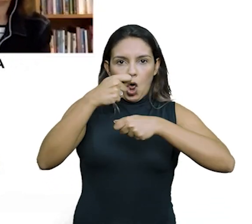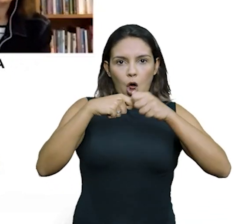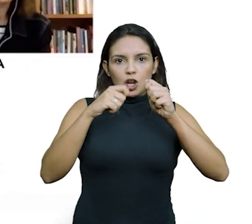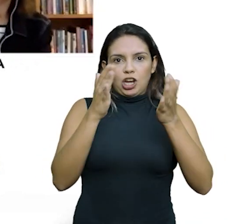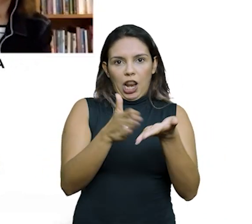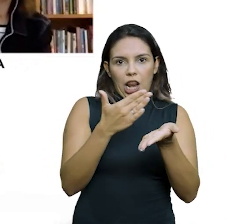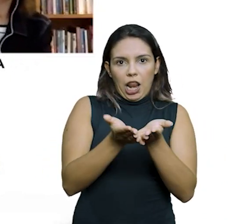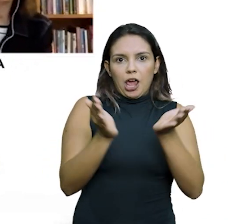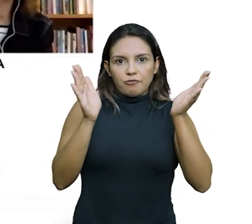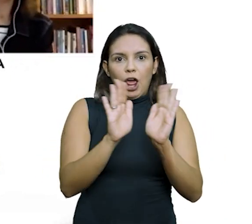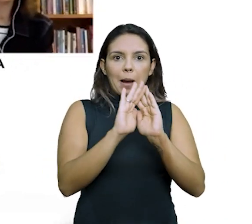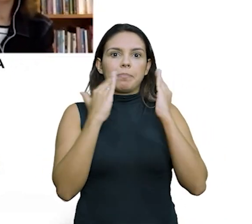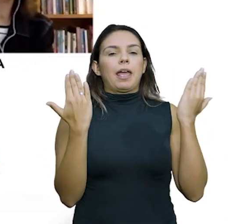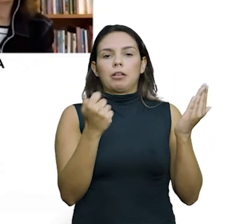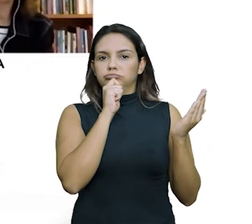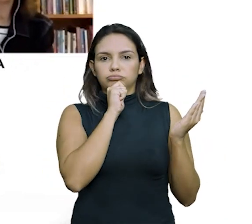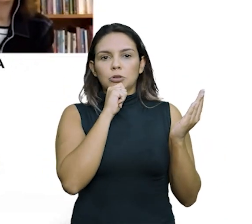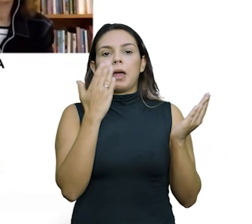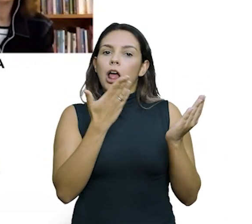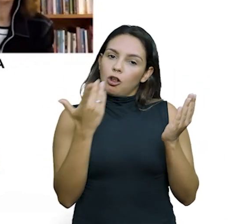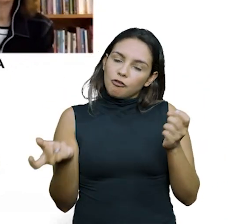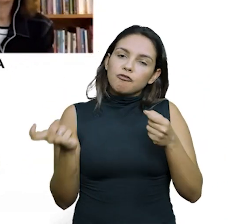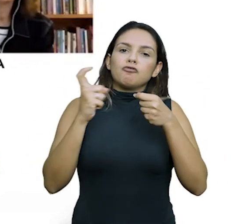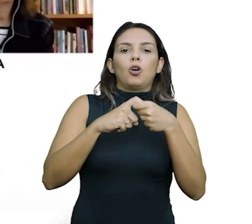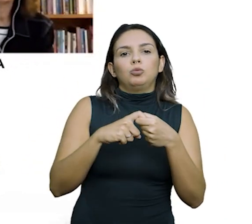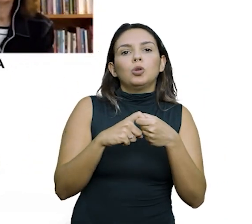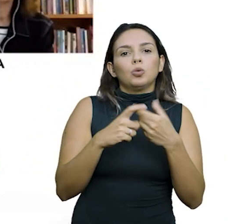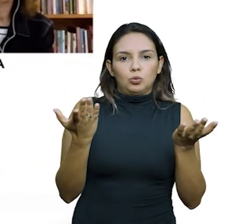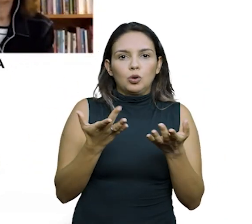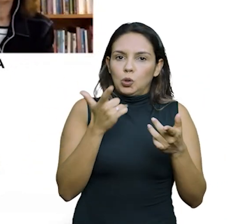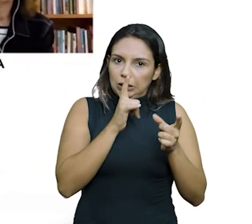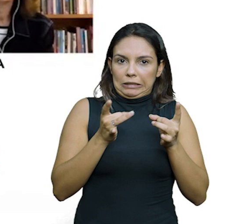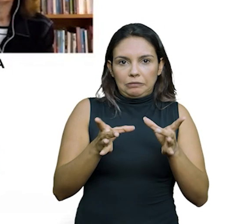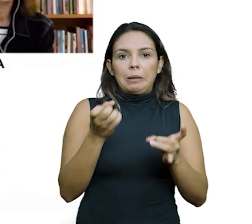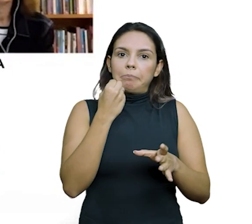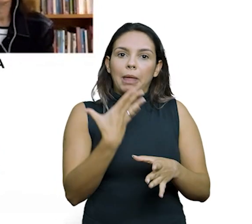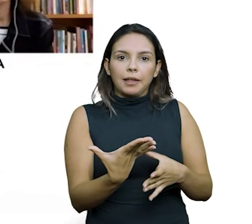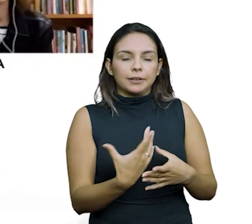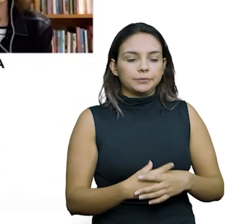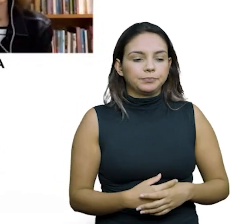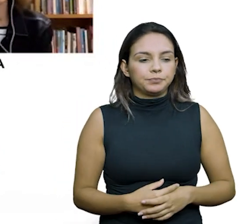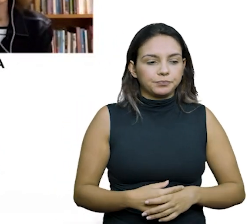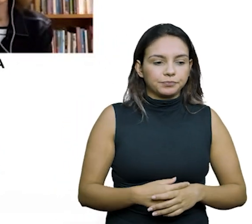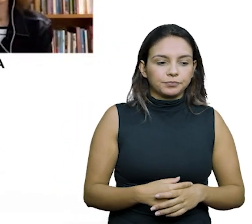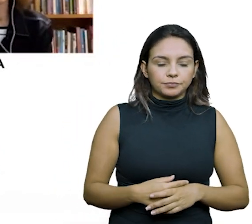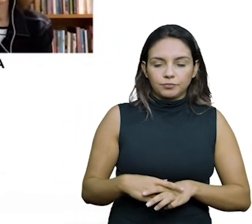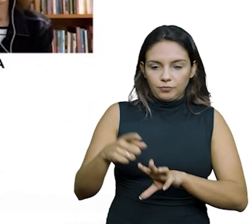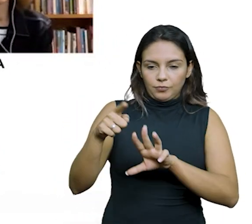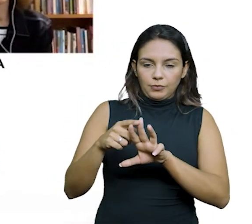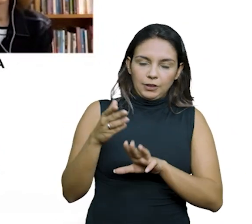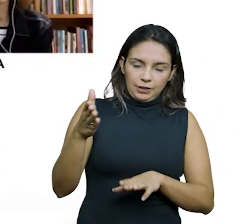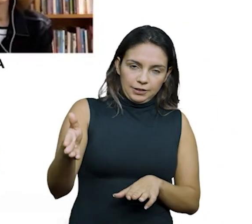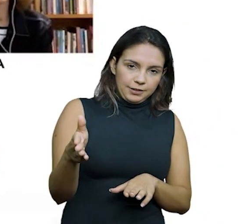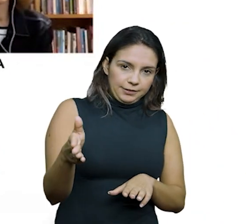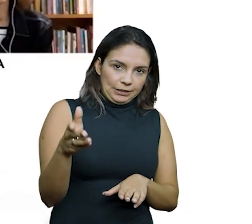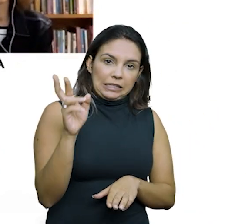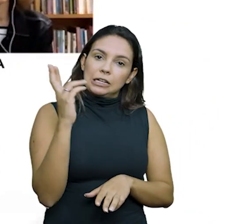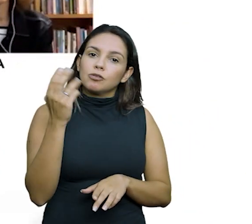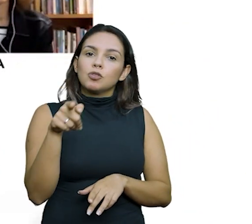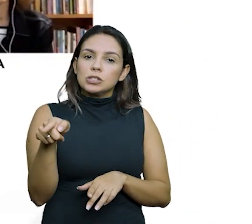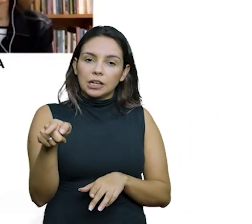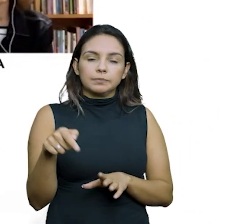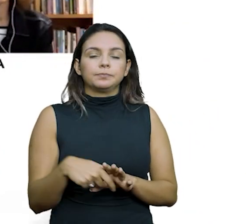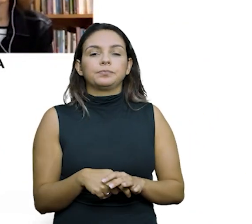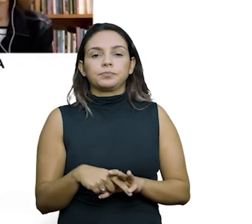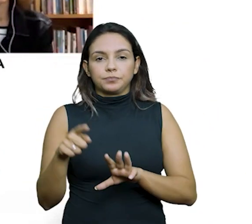Que coisa boa. E você, Rafa, dá uma atualizada na sua vida. Você acabou de lançar um livro, né? Eu entrei